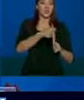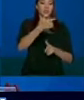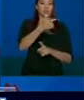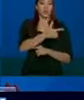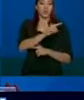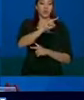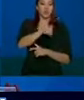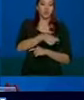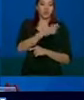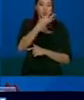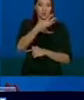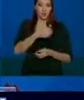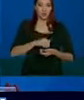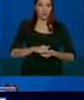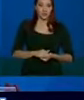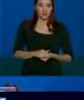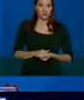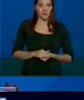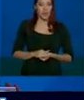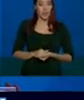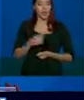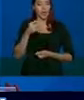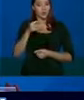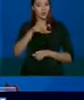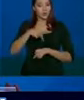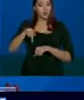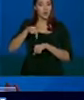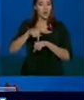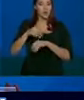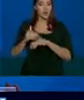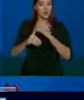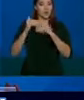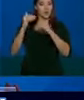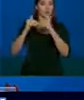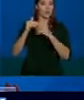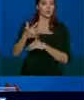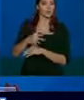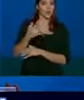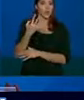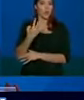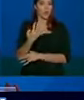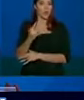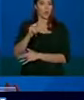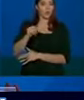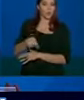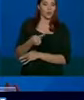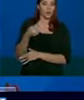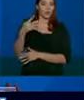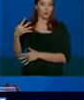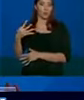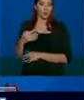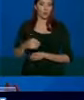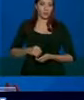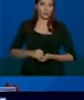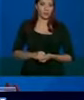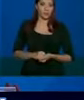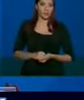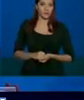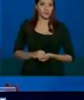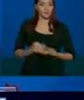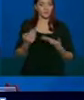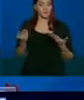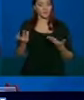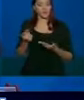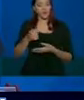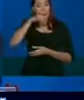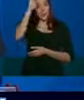de 2,3. E a média dos países avançados é de 4,4. Pois